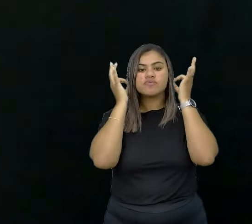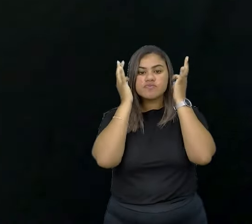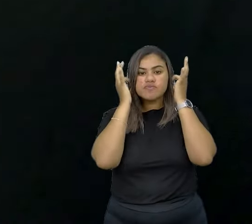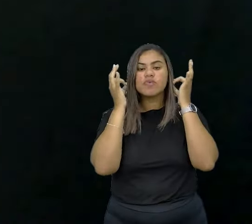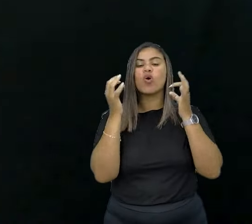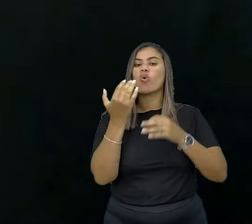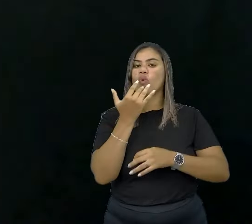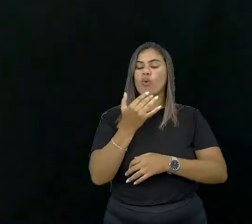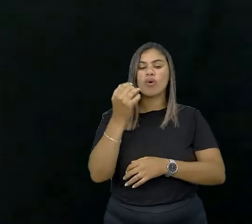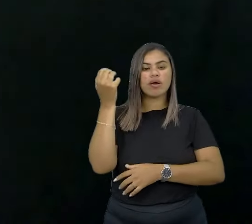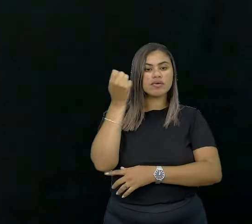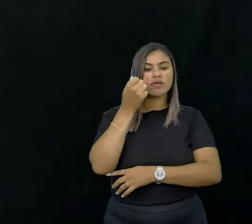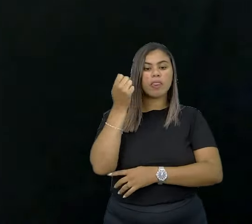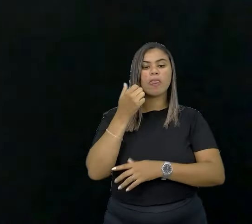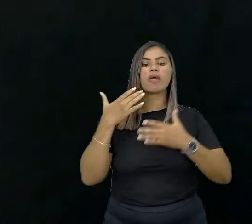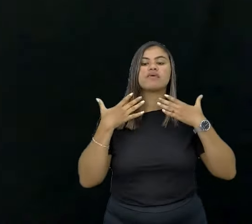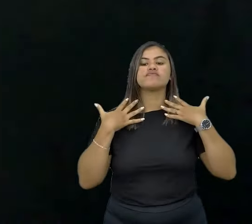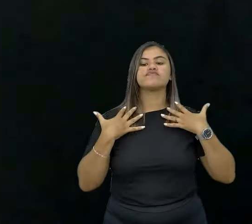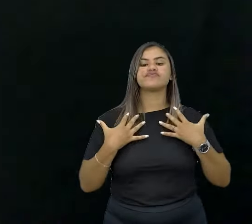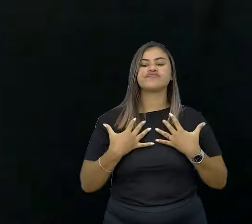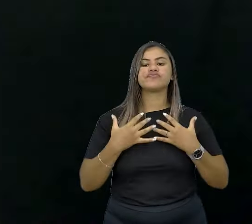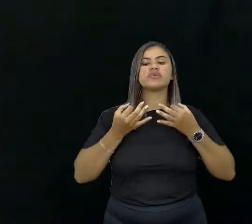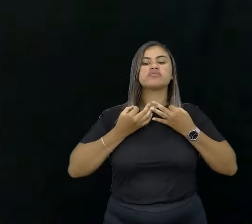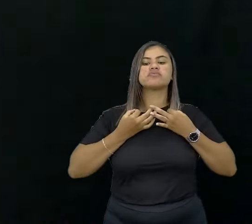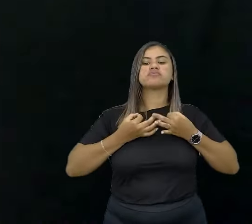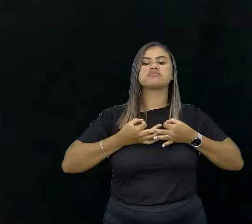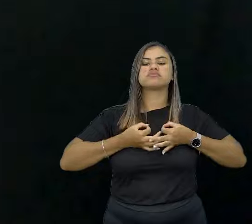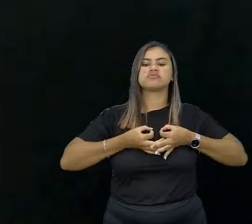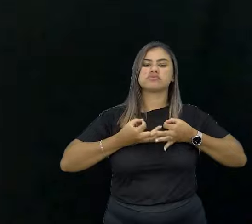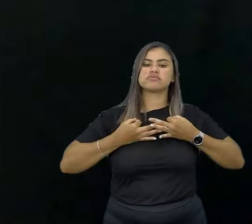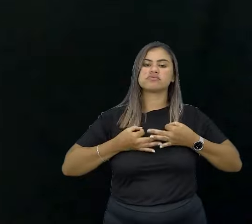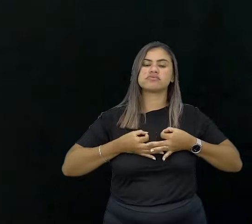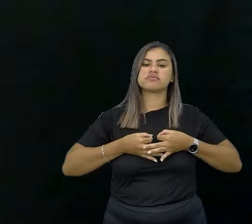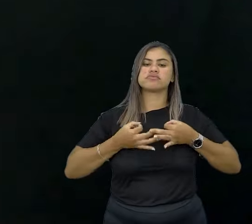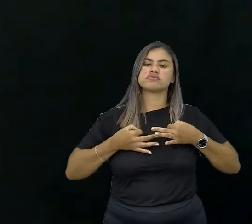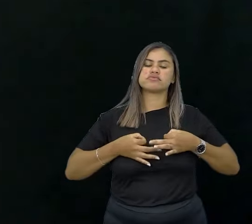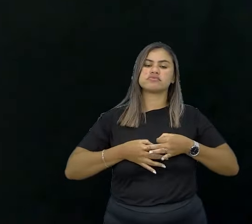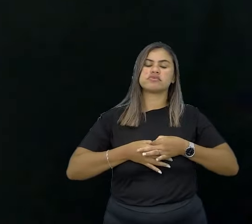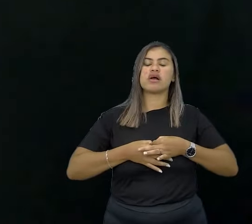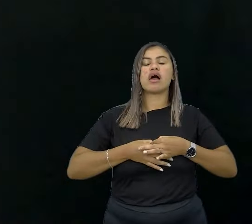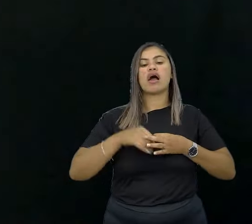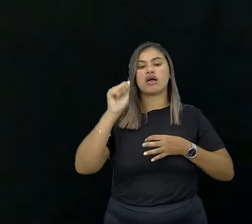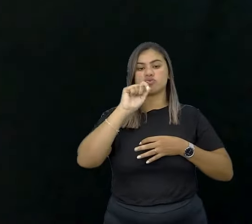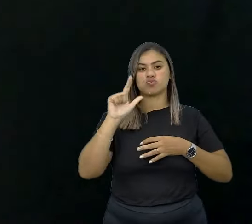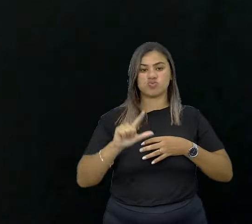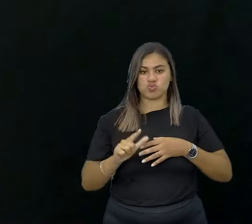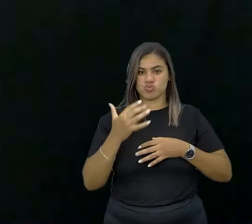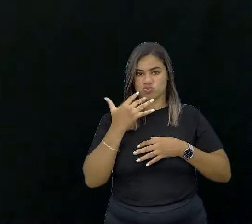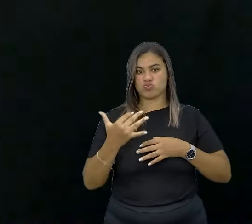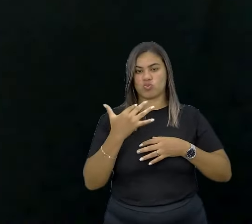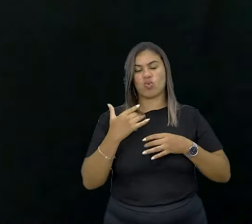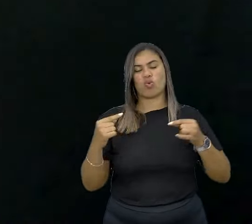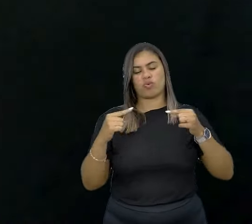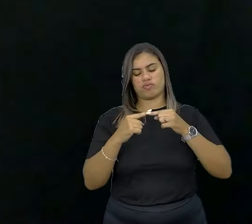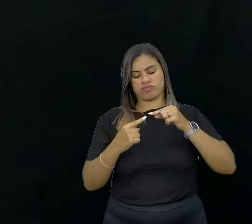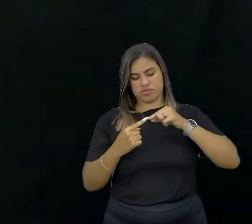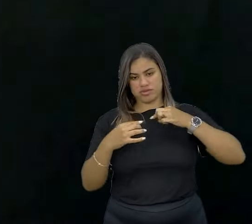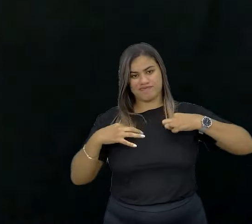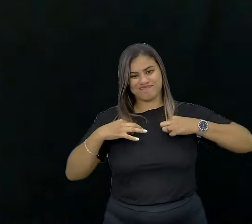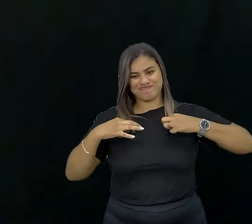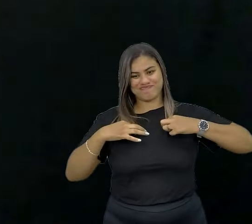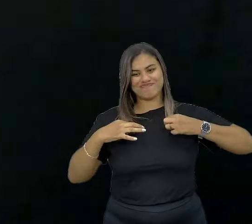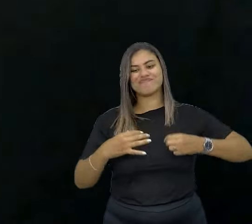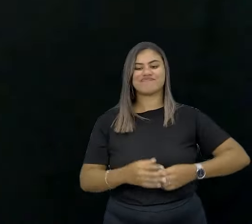pedra branca e também colar de miçangas azuis, para combinar com o meu vestido, tá bom? E